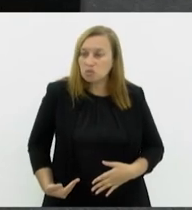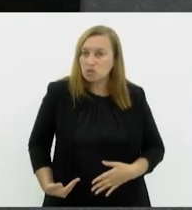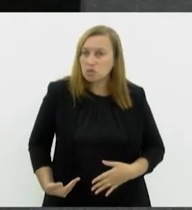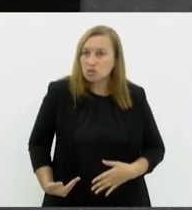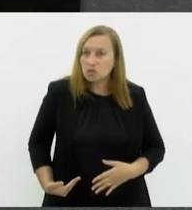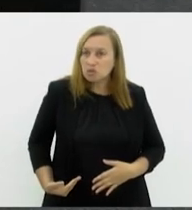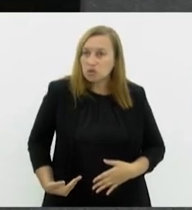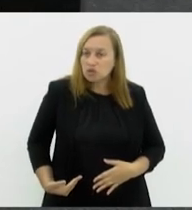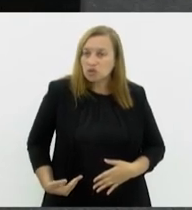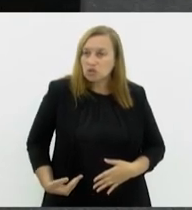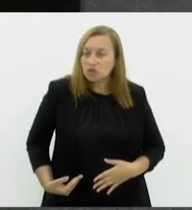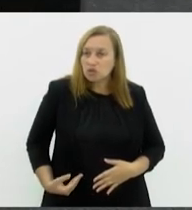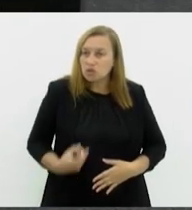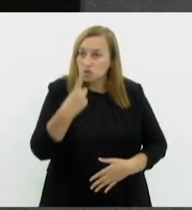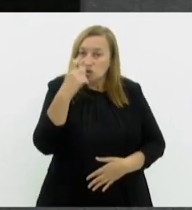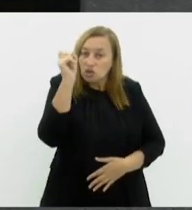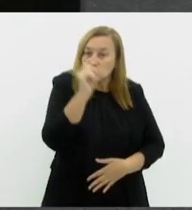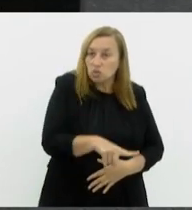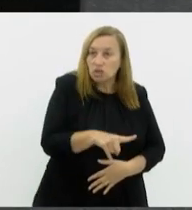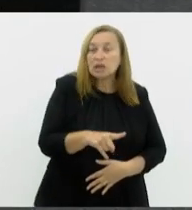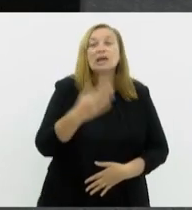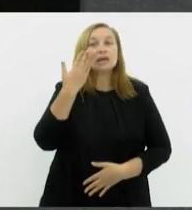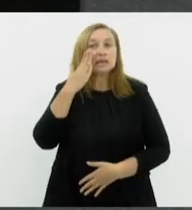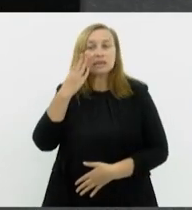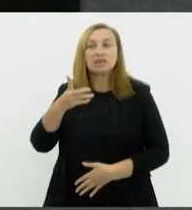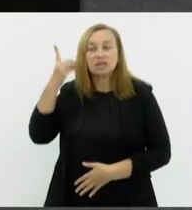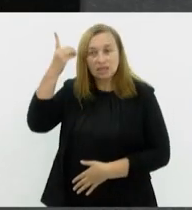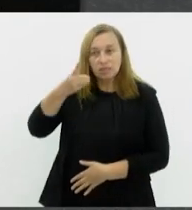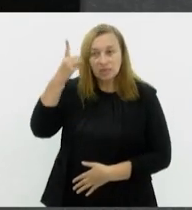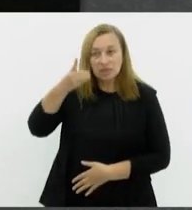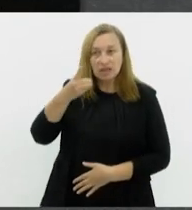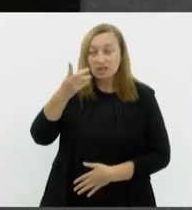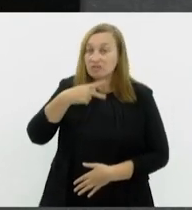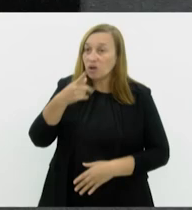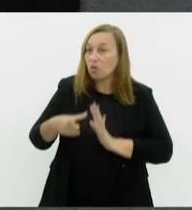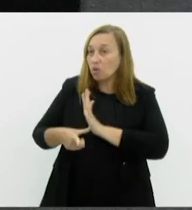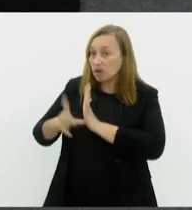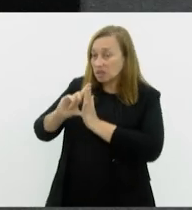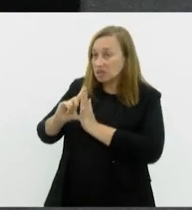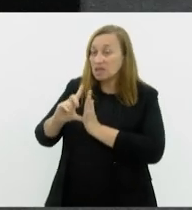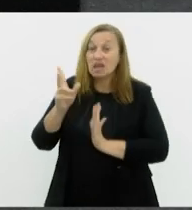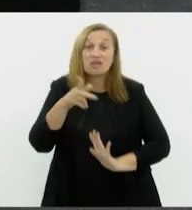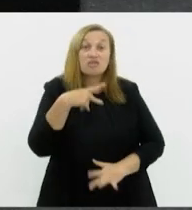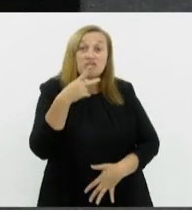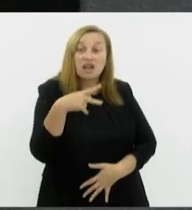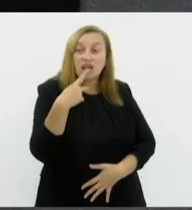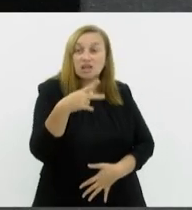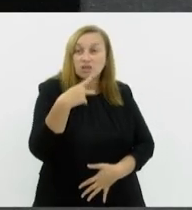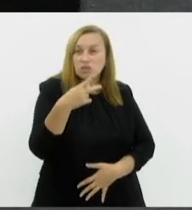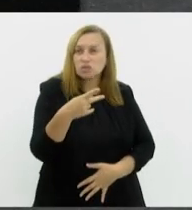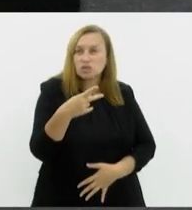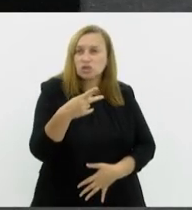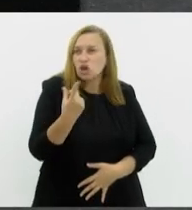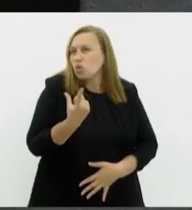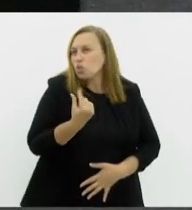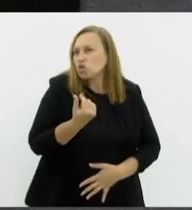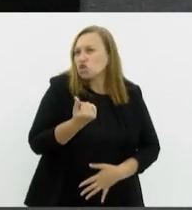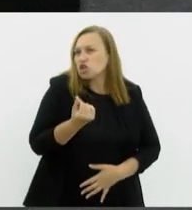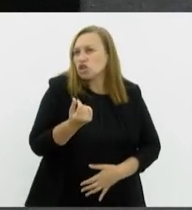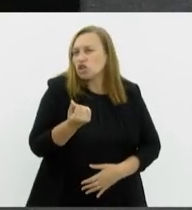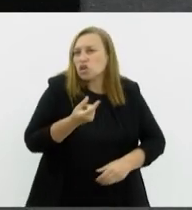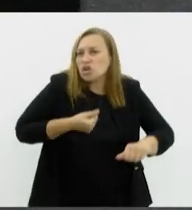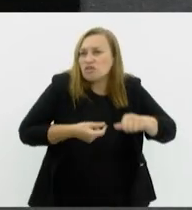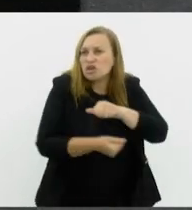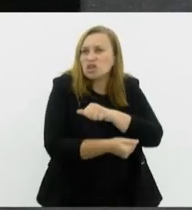Até entendo o posicionamento da deputada que me antecedeu, falando que o dinheiro tinha sido investido